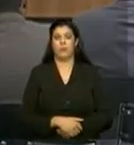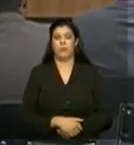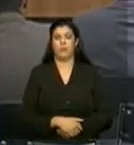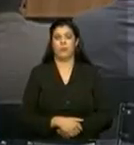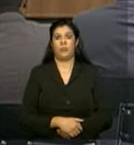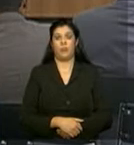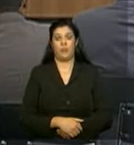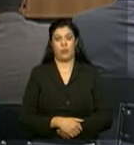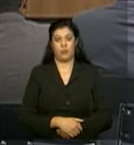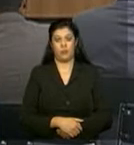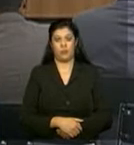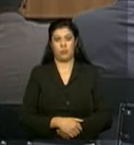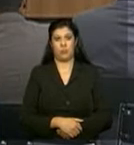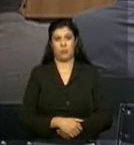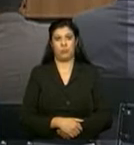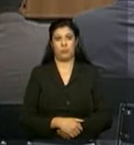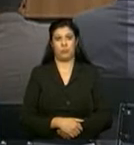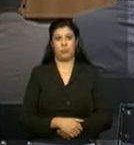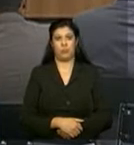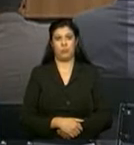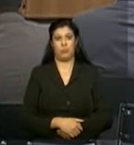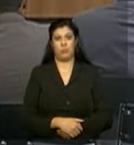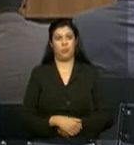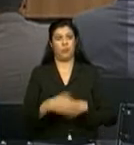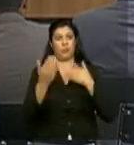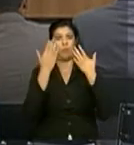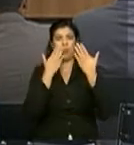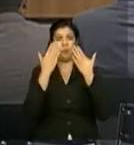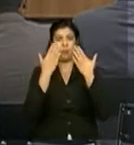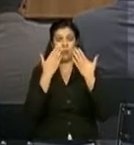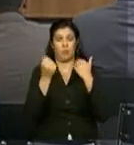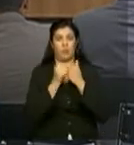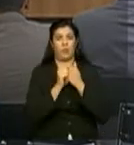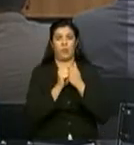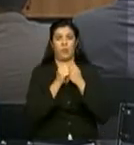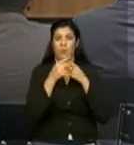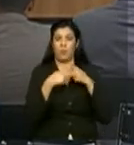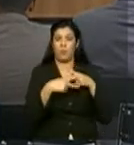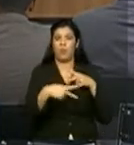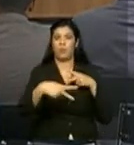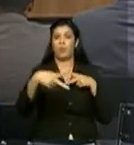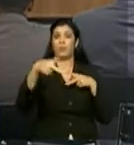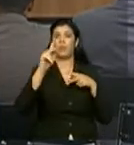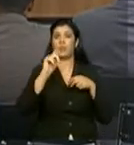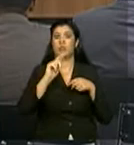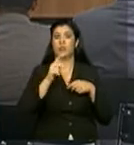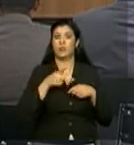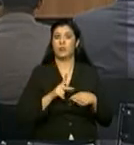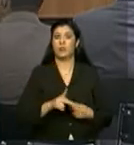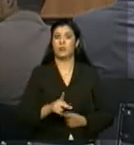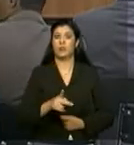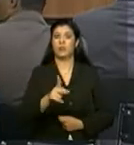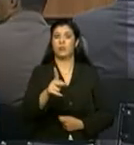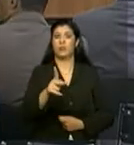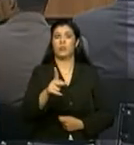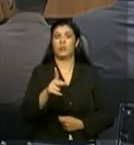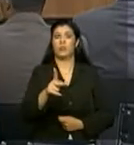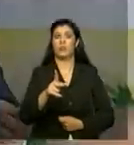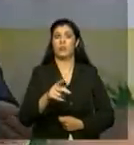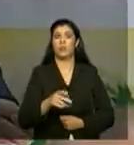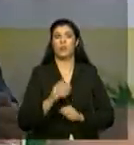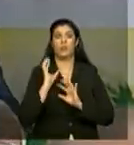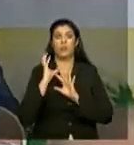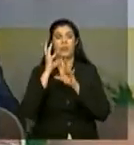com relação à a aos procedimentos né que vão decorrer da da questão da